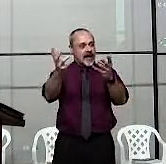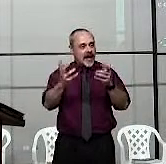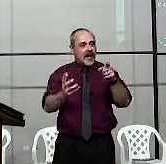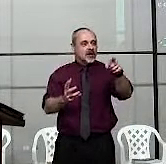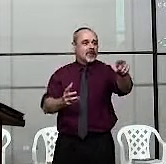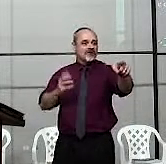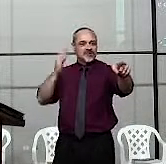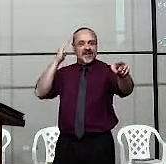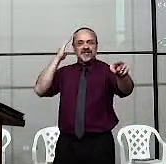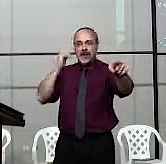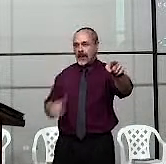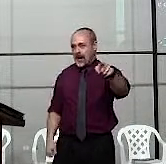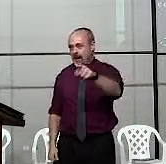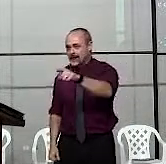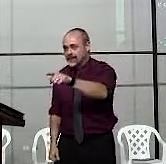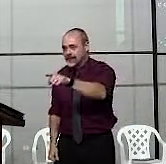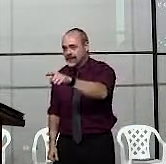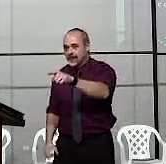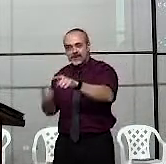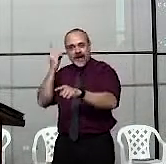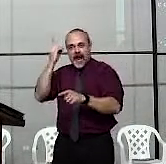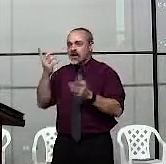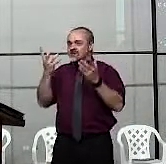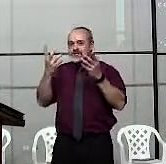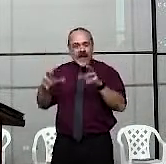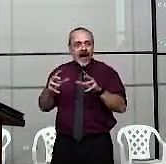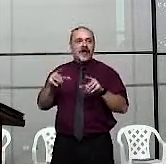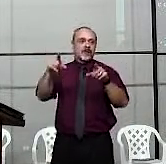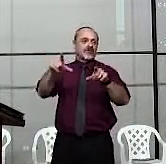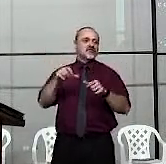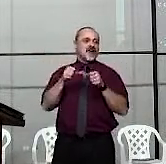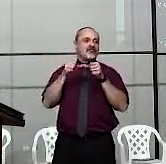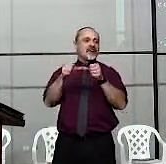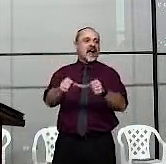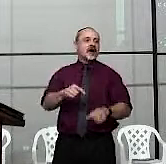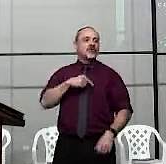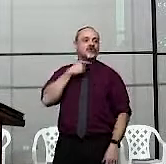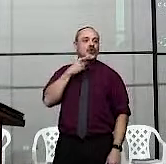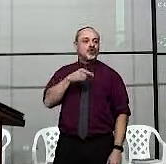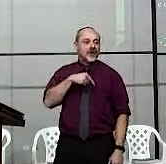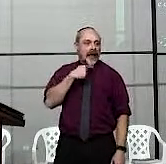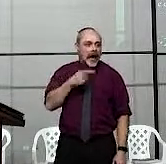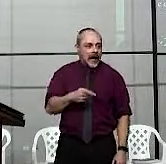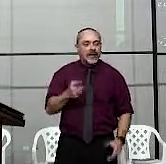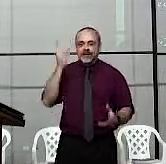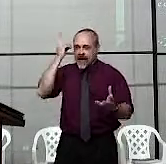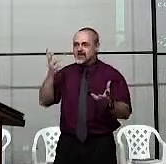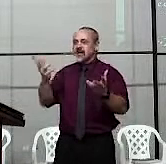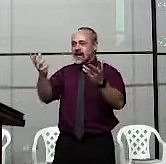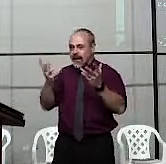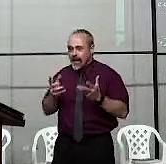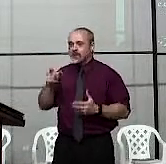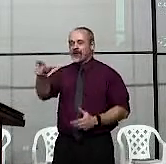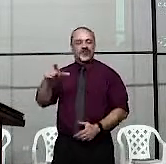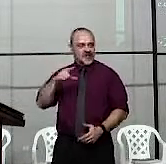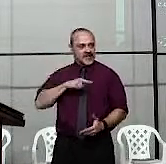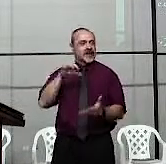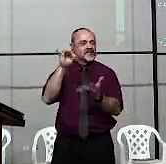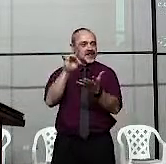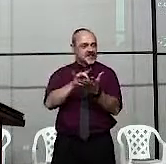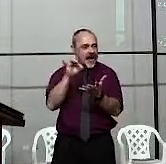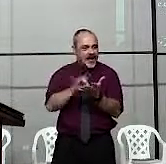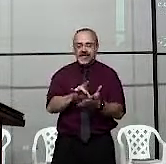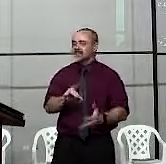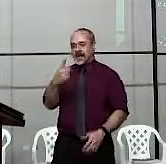está querendo para você saber. Deus não quer para você ficar com dúvida. Deus está querendo para você